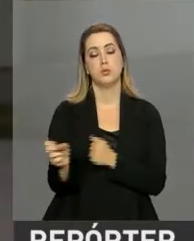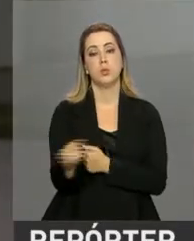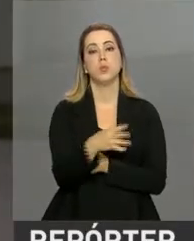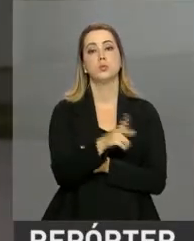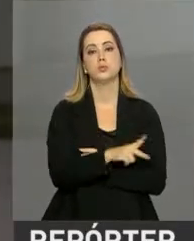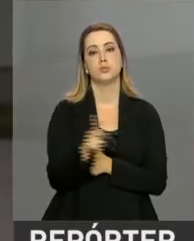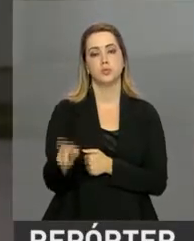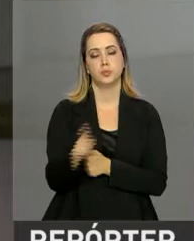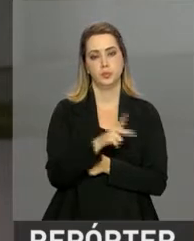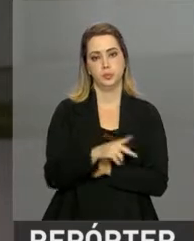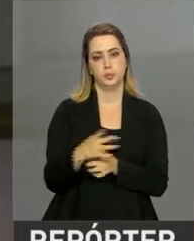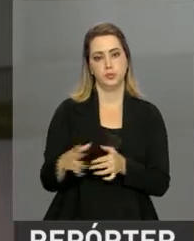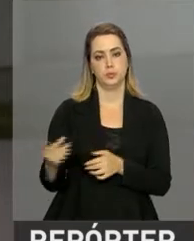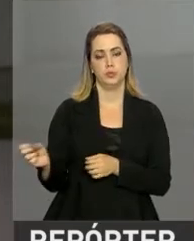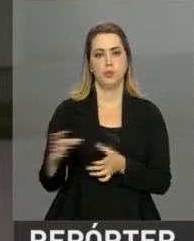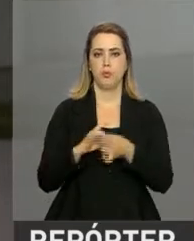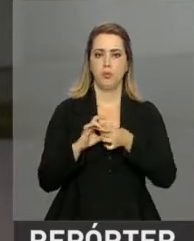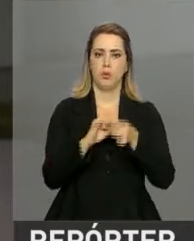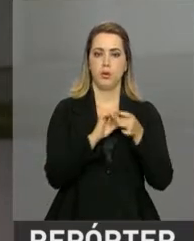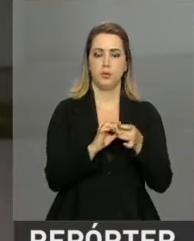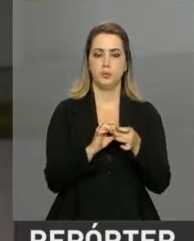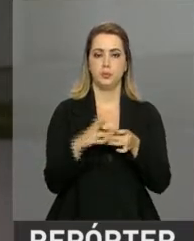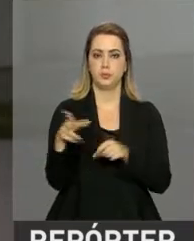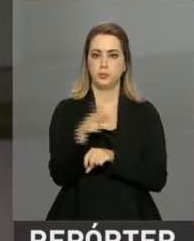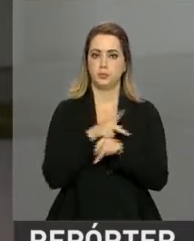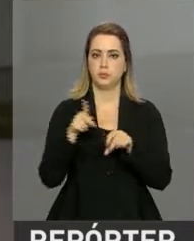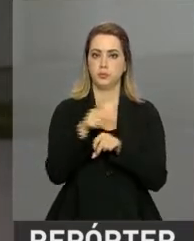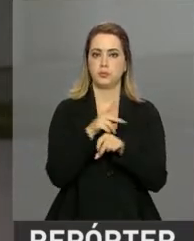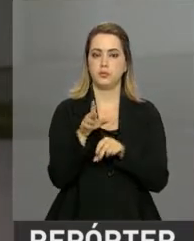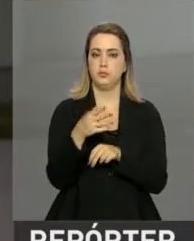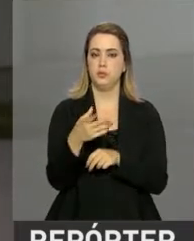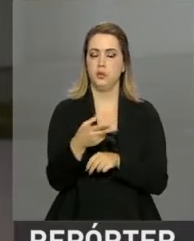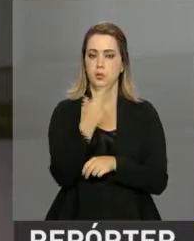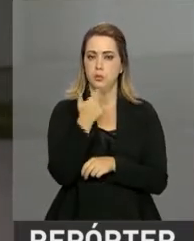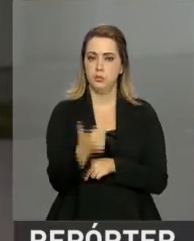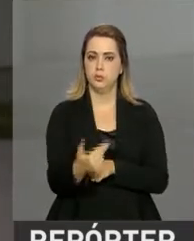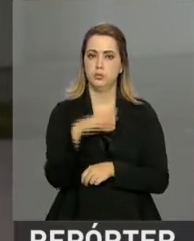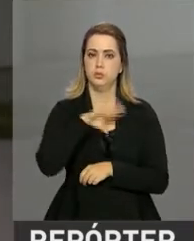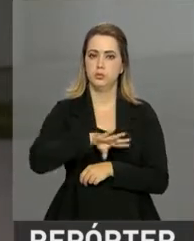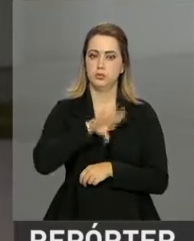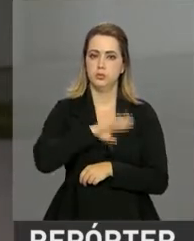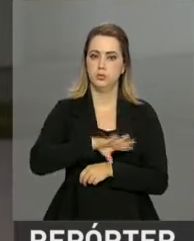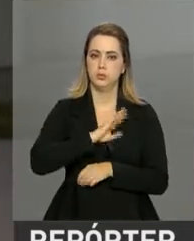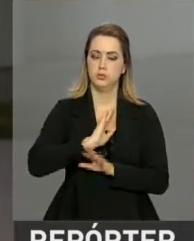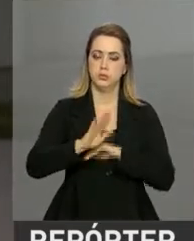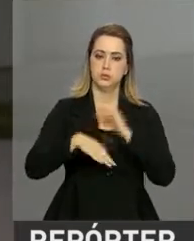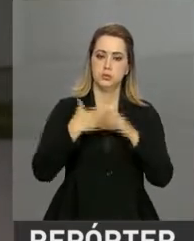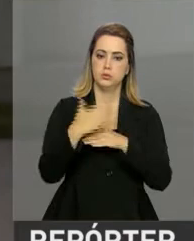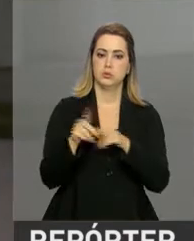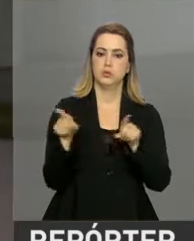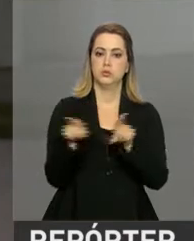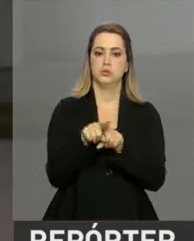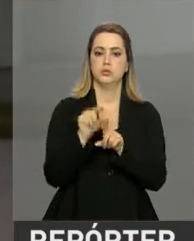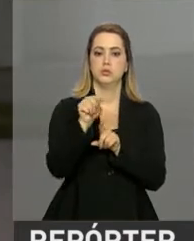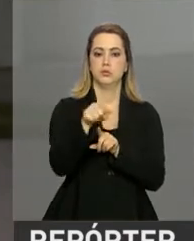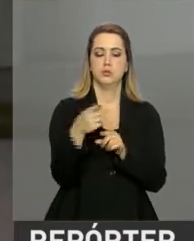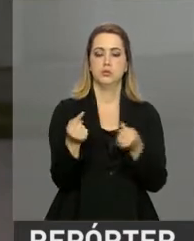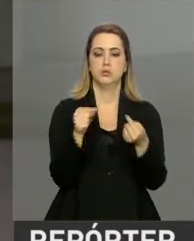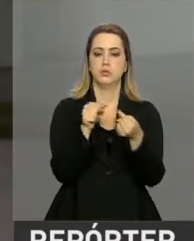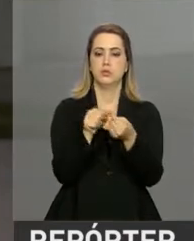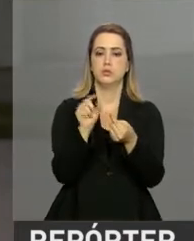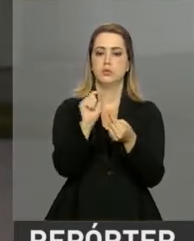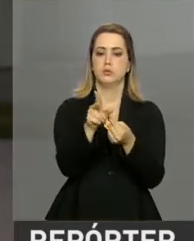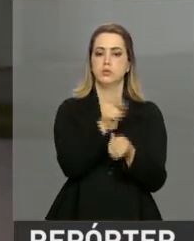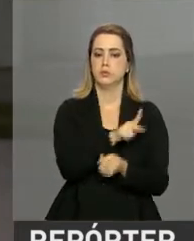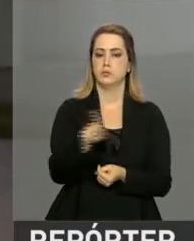língua portuguesa para garantir a implementação dos objetivos o desenvolvimento sustentável das nações unidas essa é a meta da